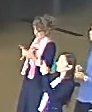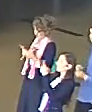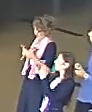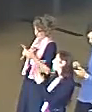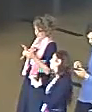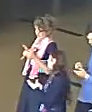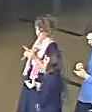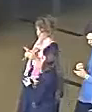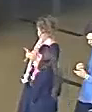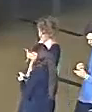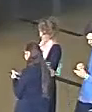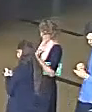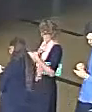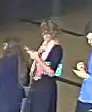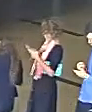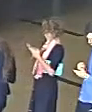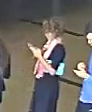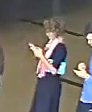ser